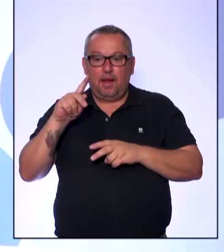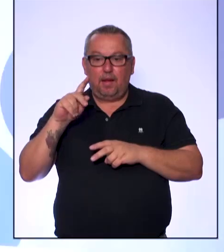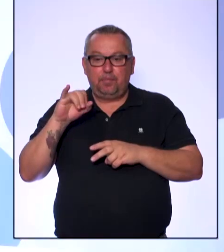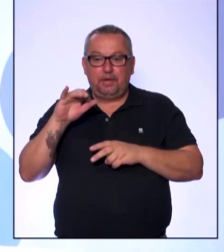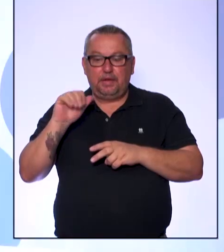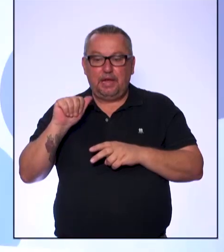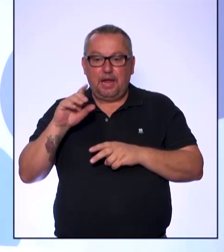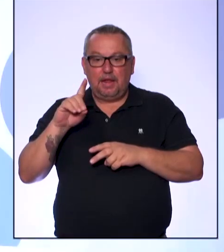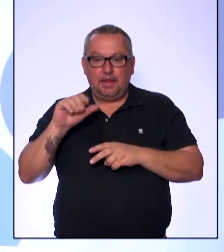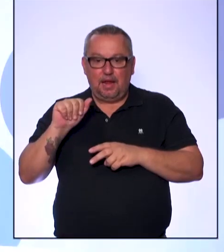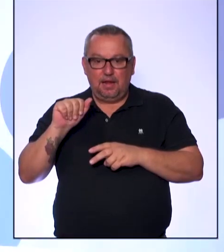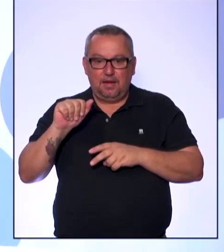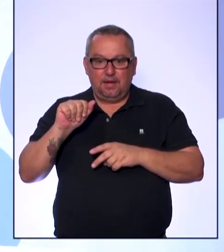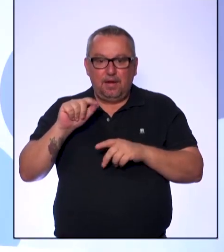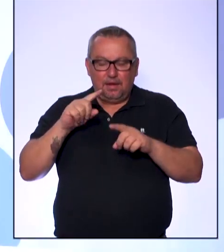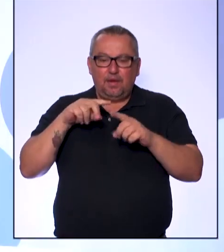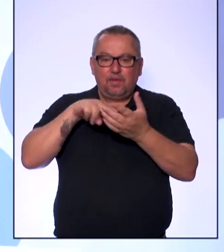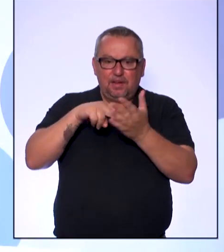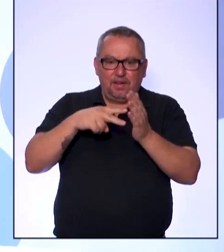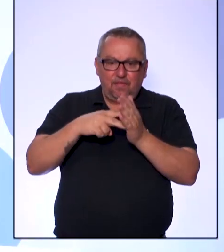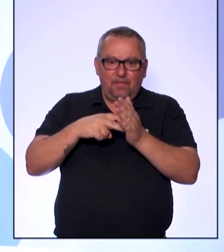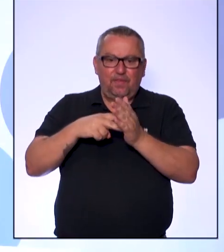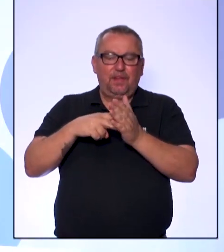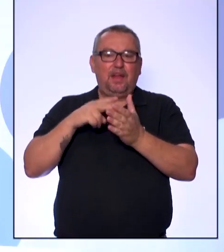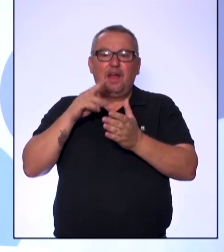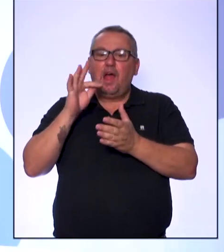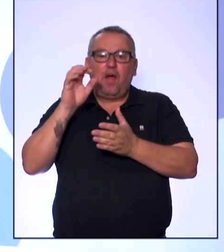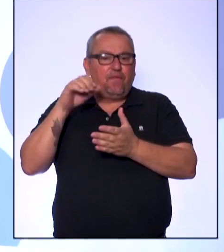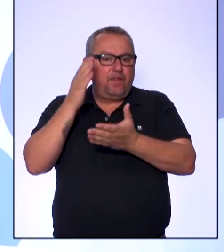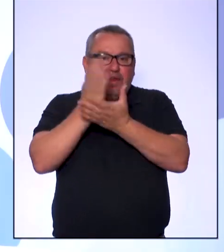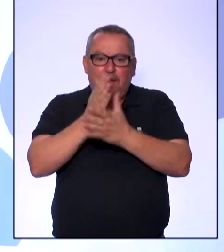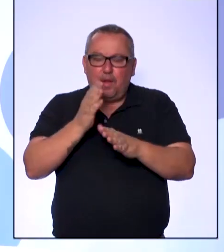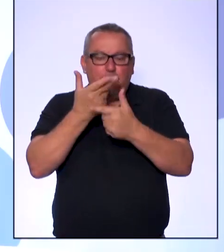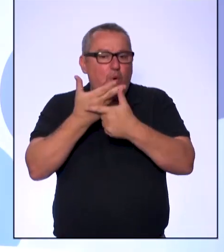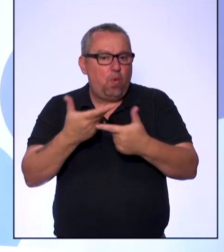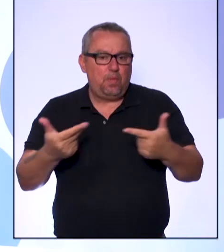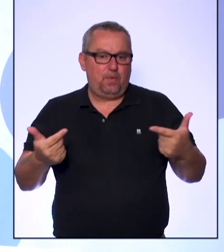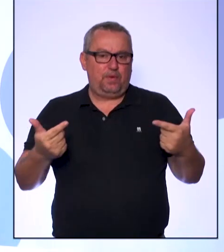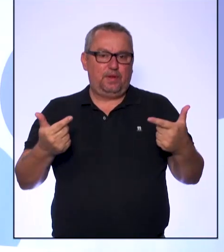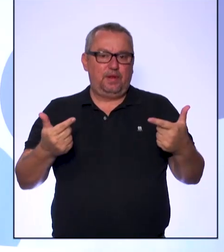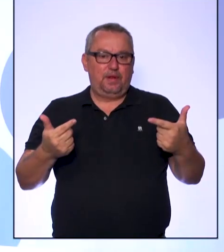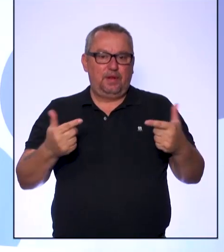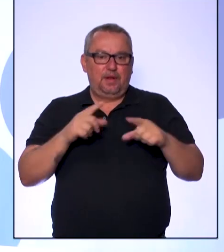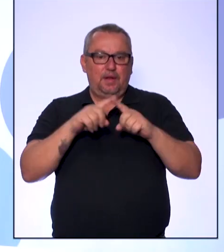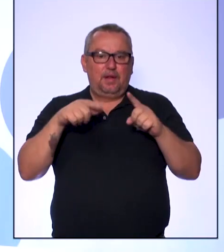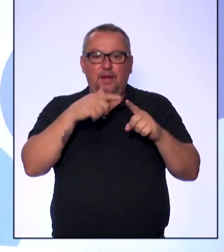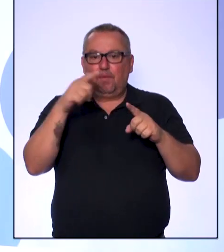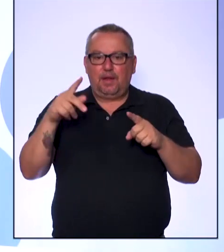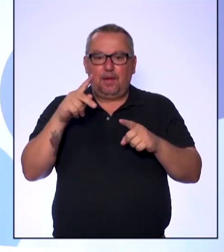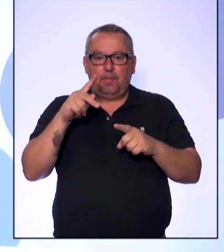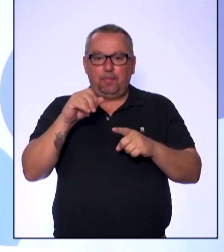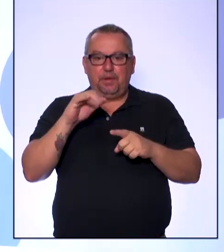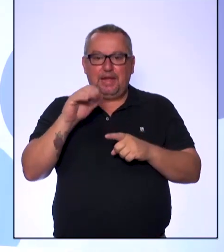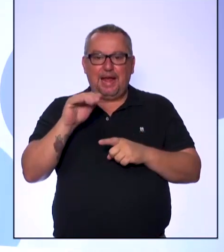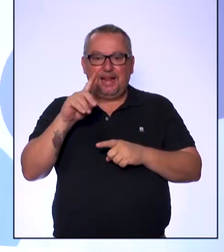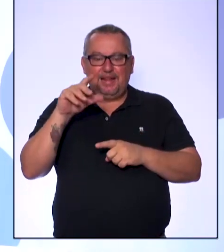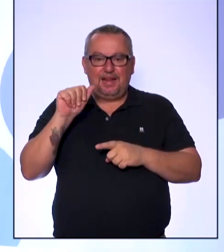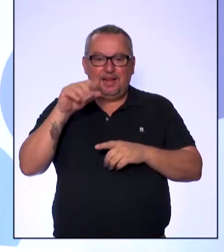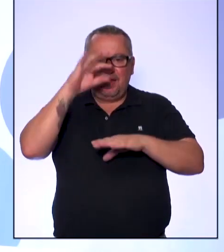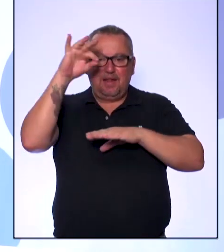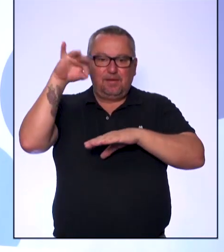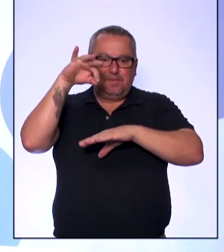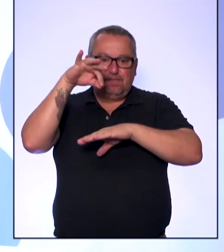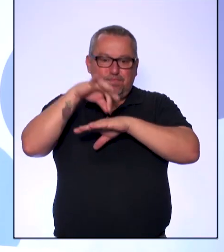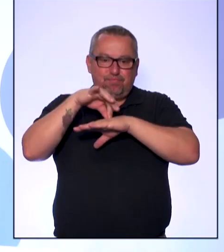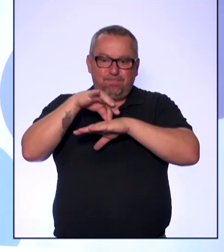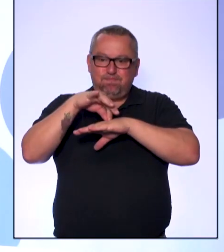na questão denotativa, né? Denotativa, que está é a última picada. Não haverá mais picada, as abelhas não vão